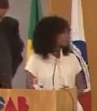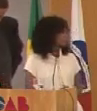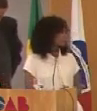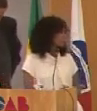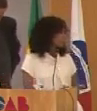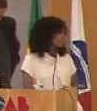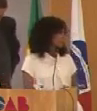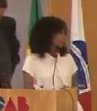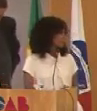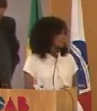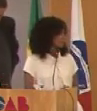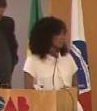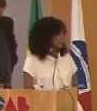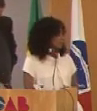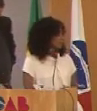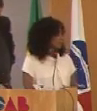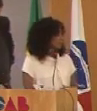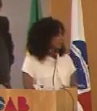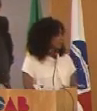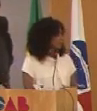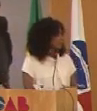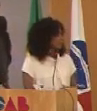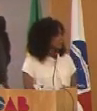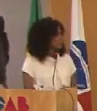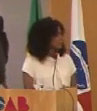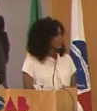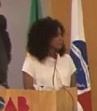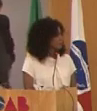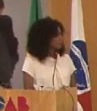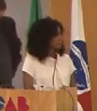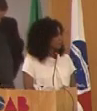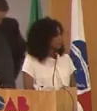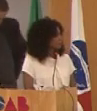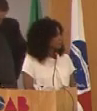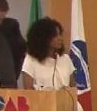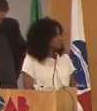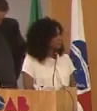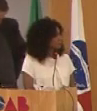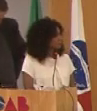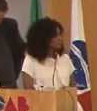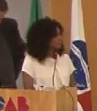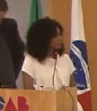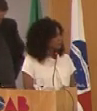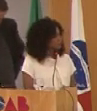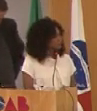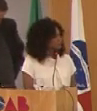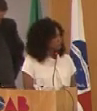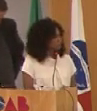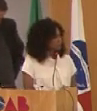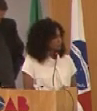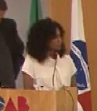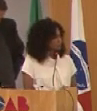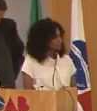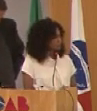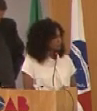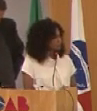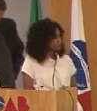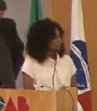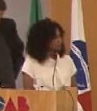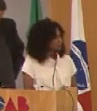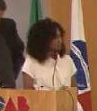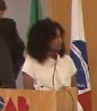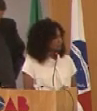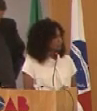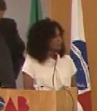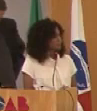ou com a depredação do sagrado do outro. Para nós vermos os nossos templos depredados, nossos sagrados quebrados,